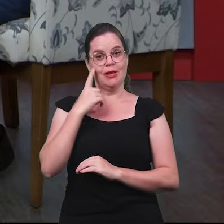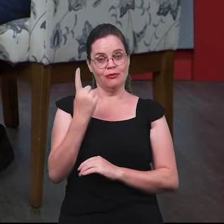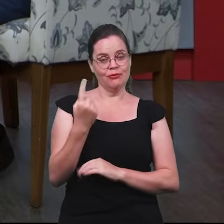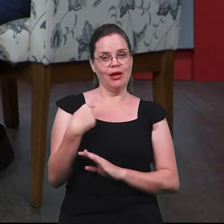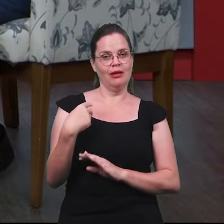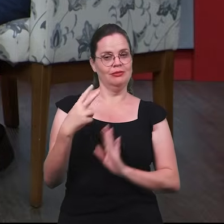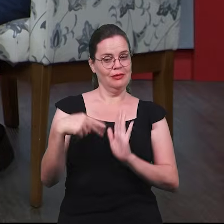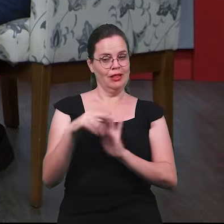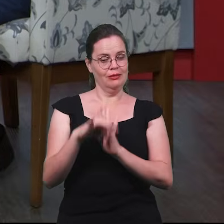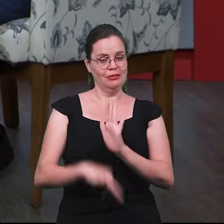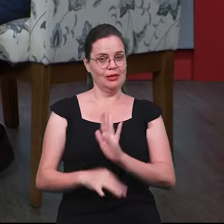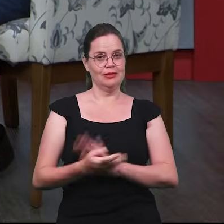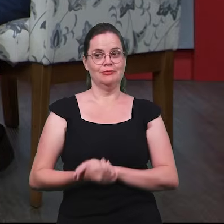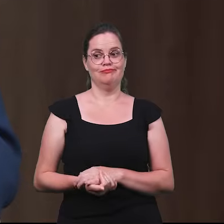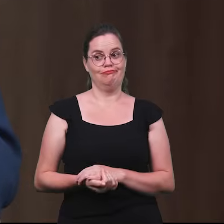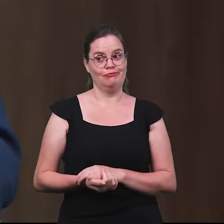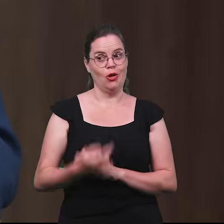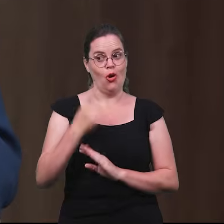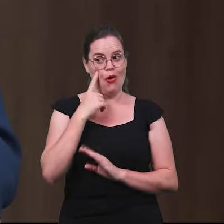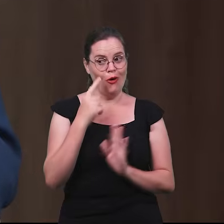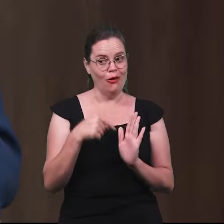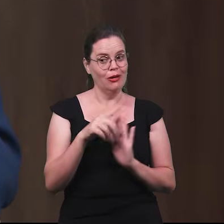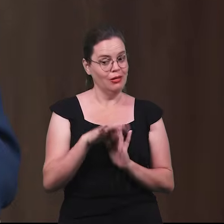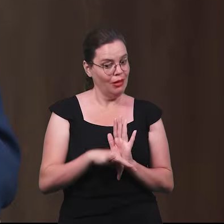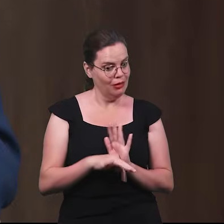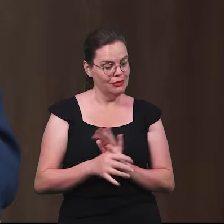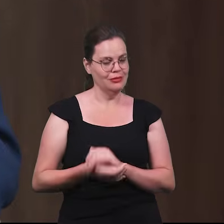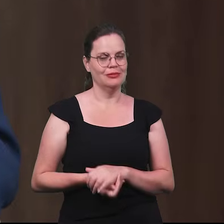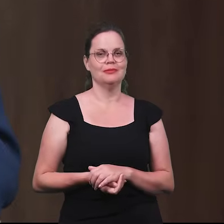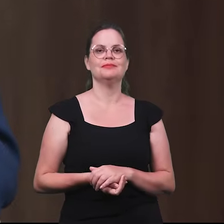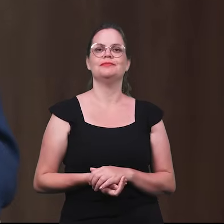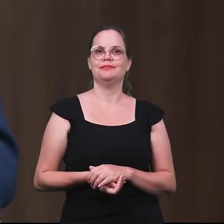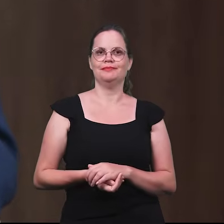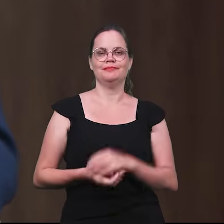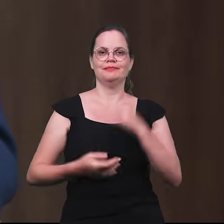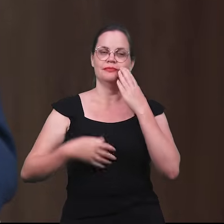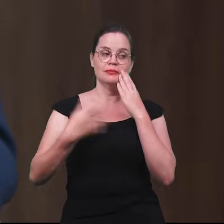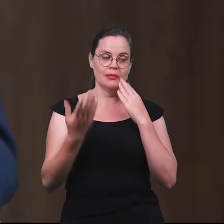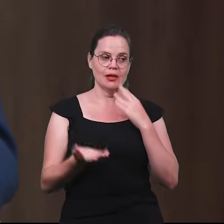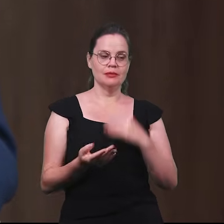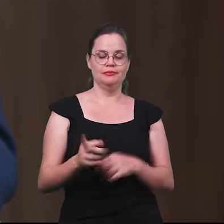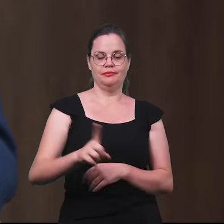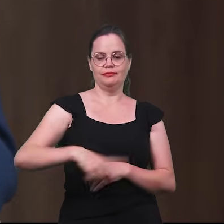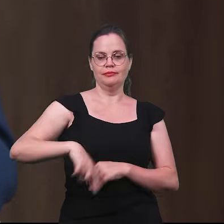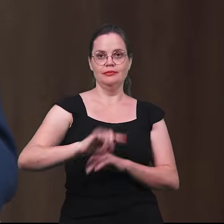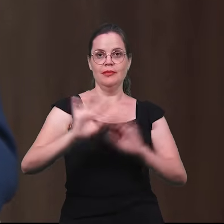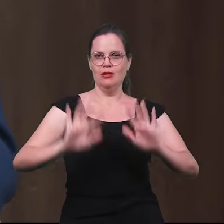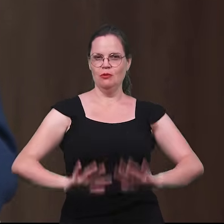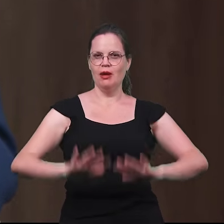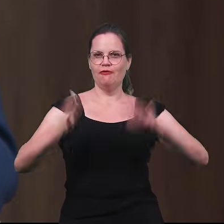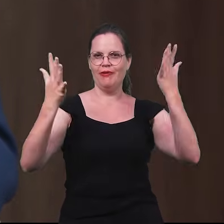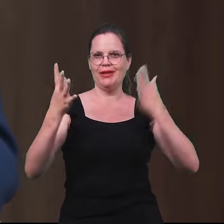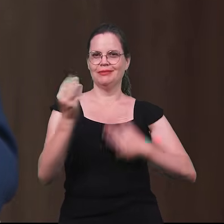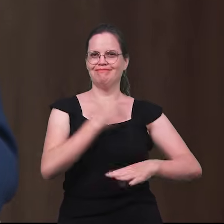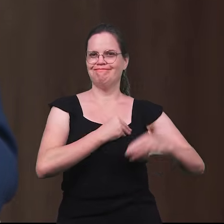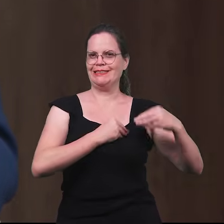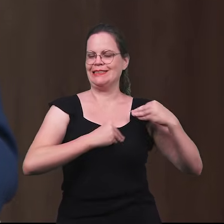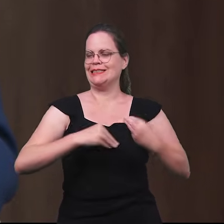Então, pastor Gerson, eles estavam nessa festa profana. E de